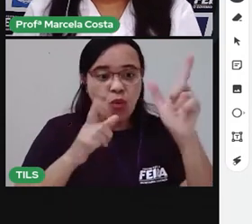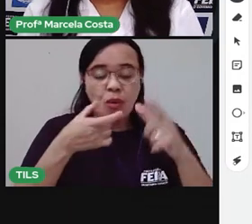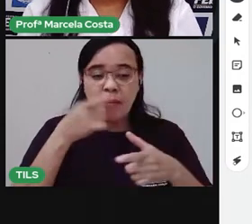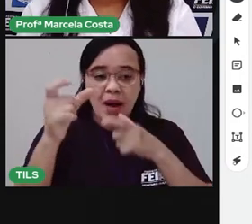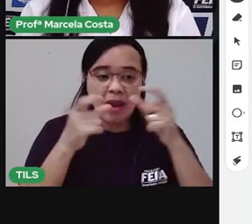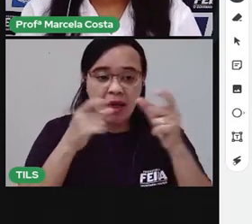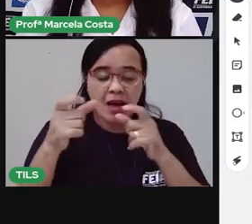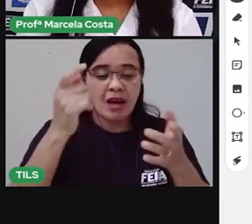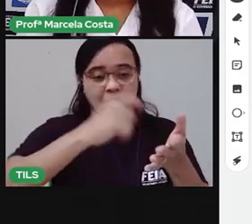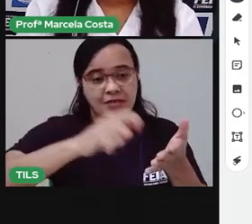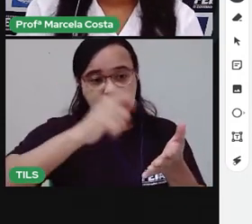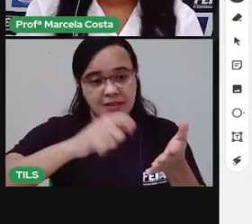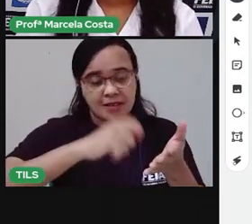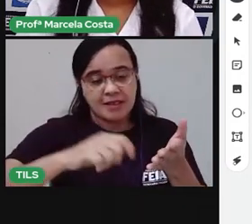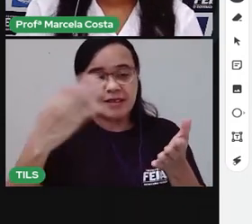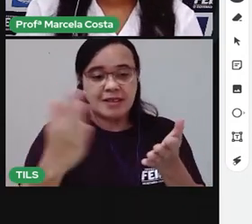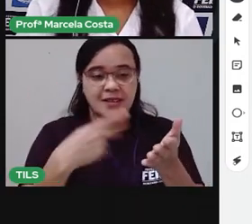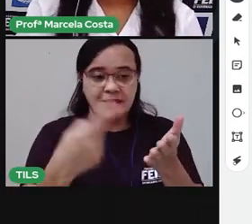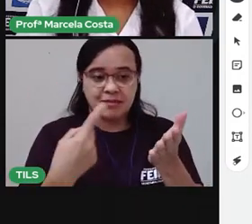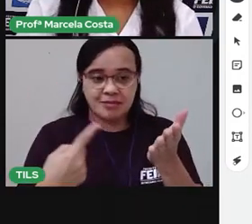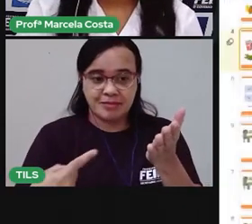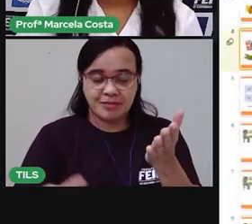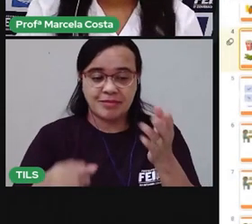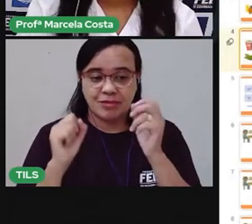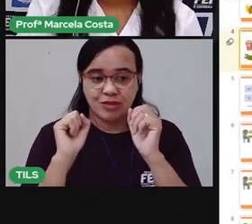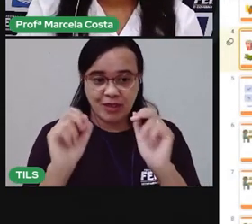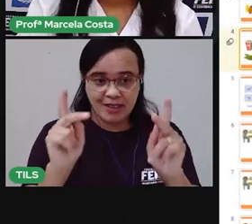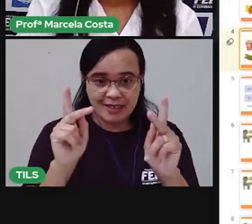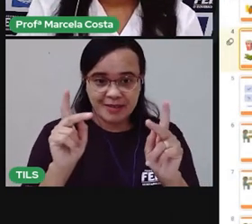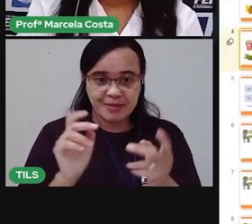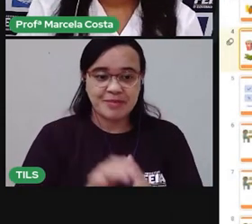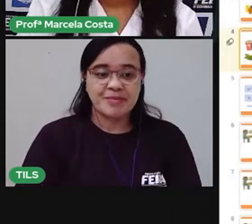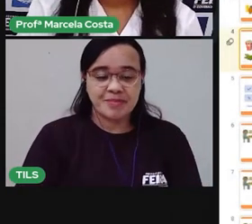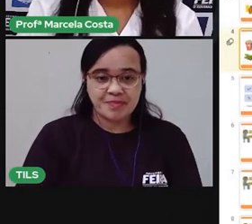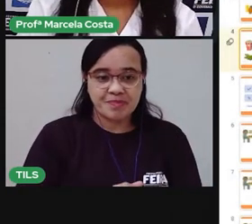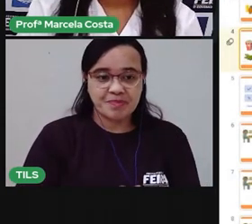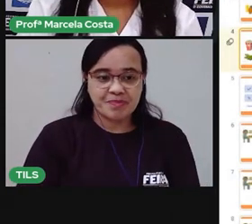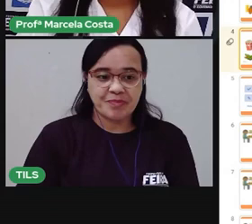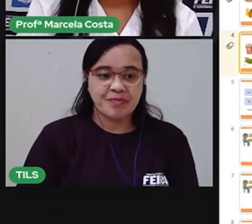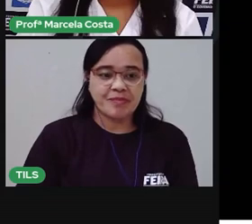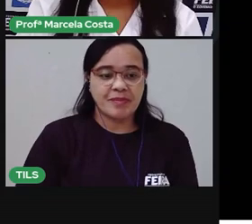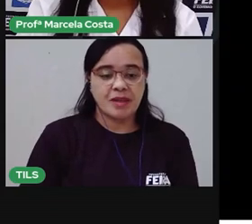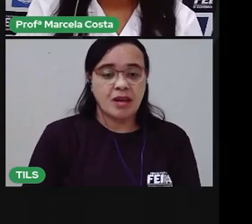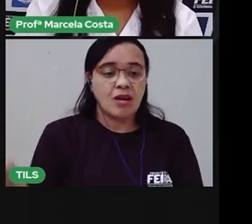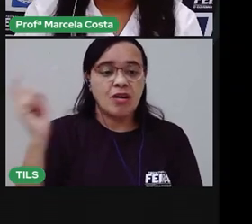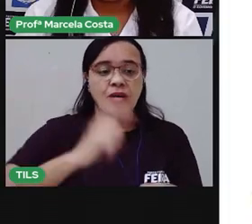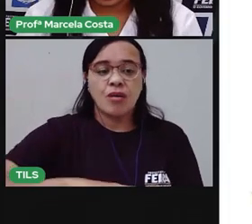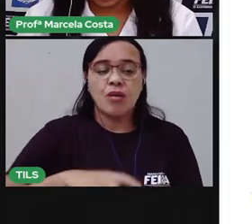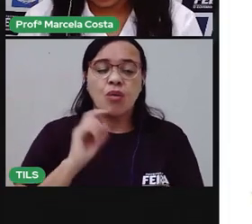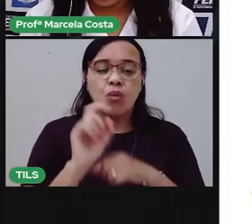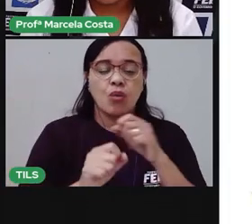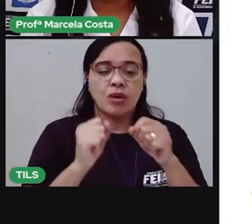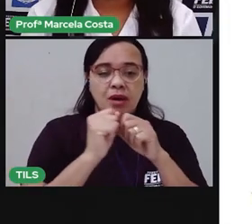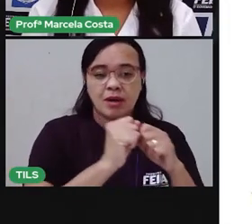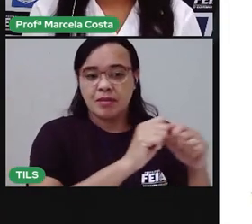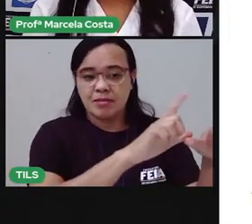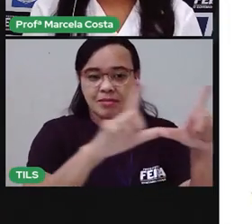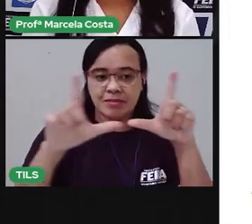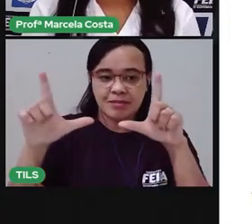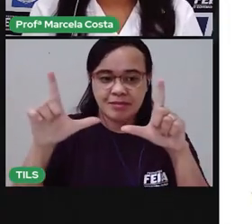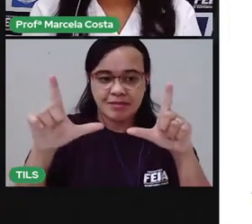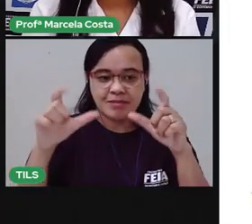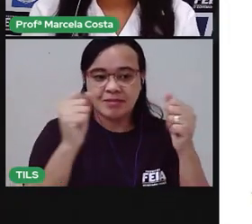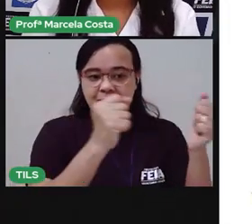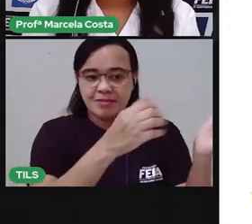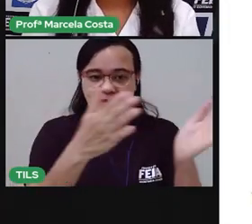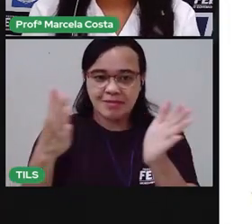no seu caderno tá bom e agora vamos voltar aqui para apresentação para a gente